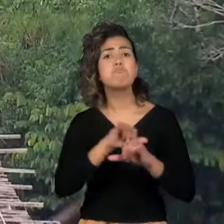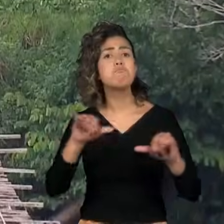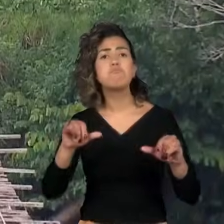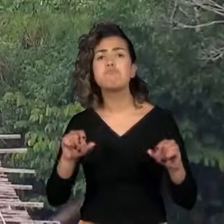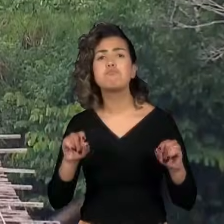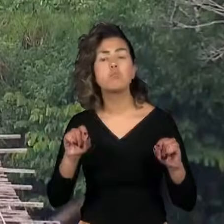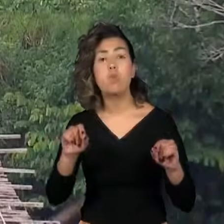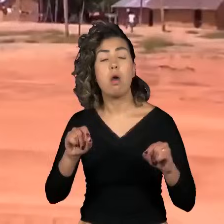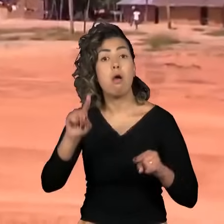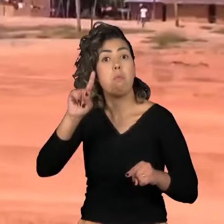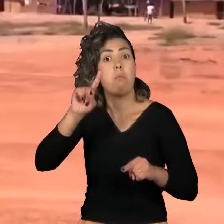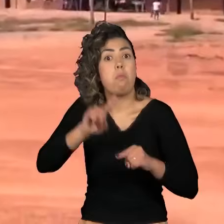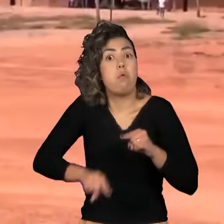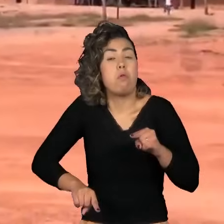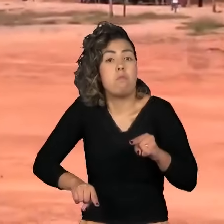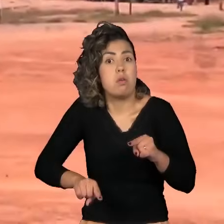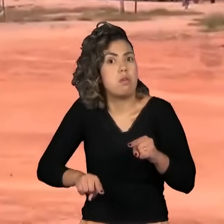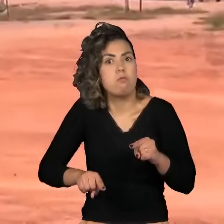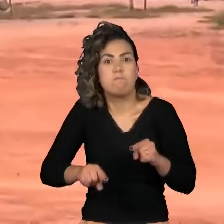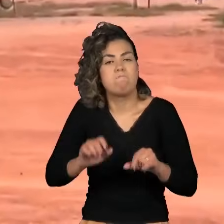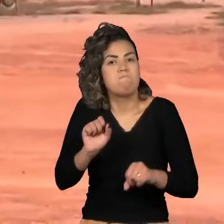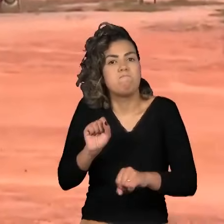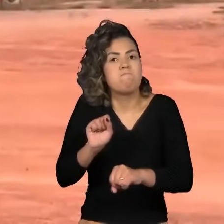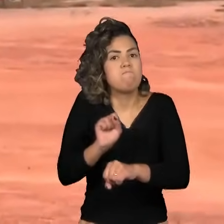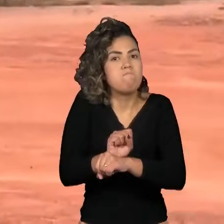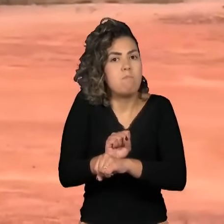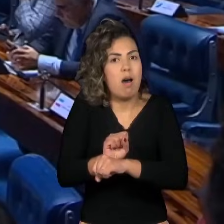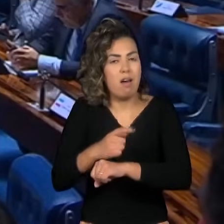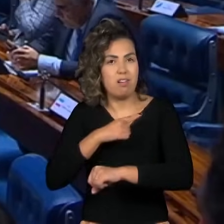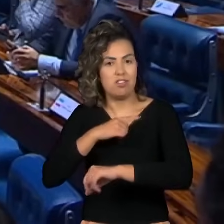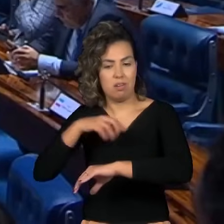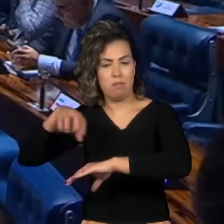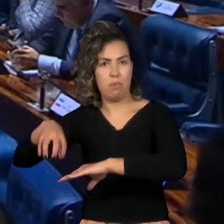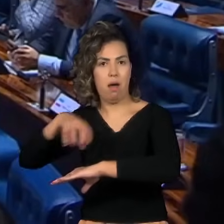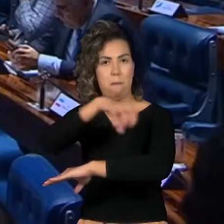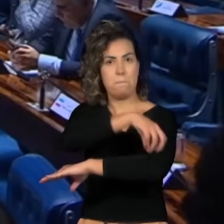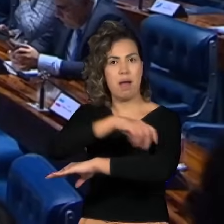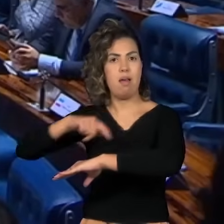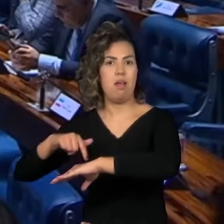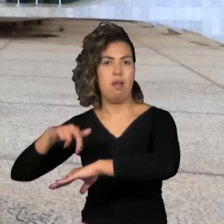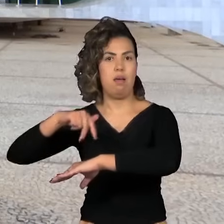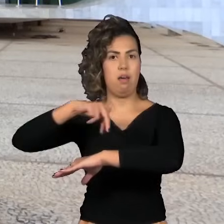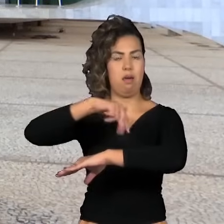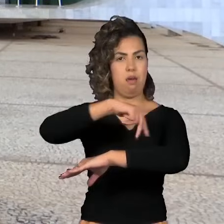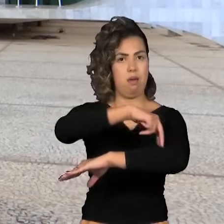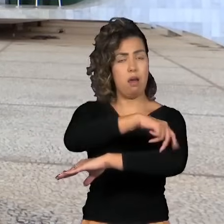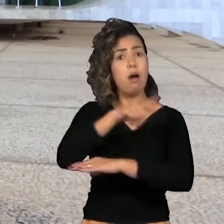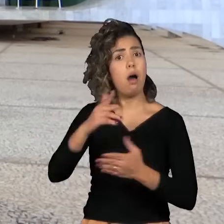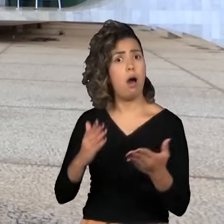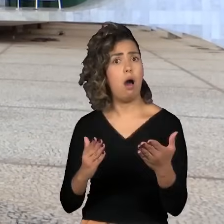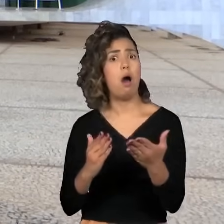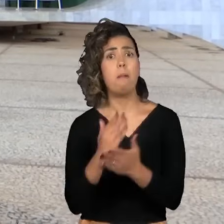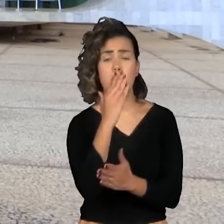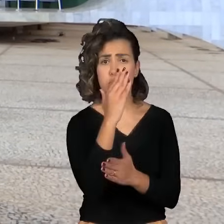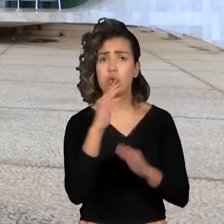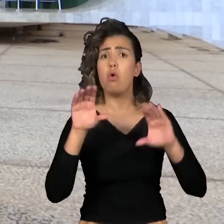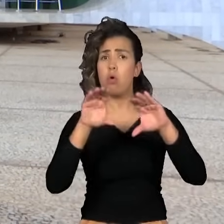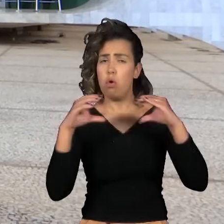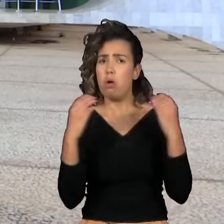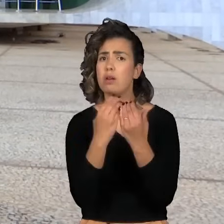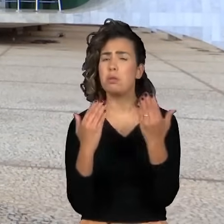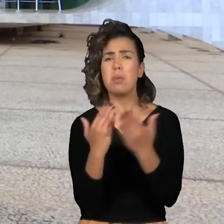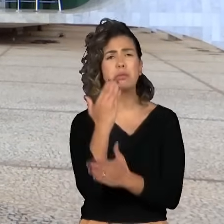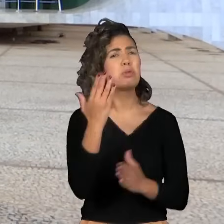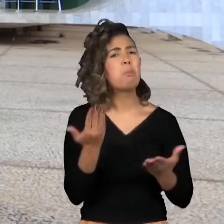veta trecho do polêmico marco temporal. O projeto, aprovado pelo Congresso e considerado inconstitucional pelo